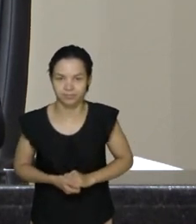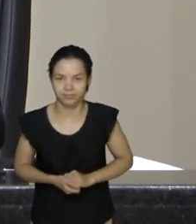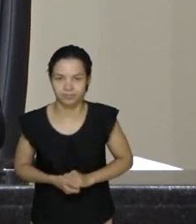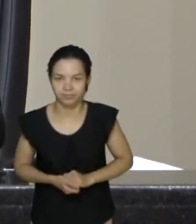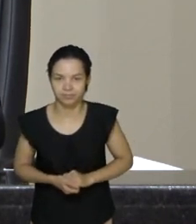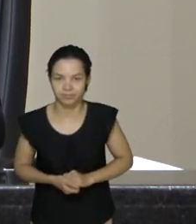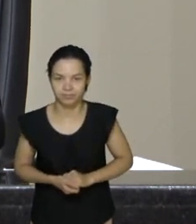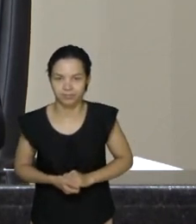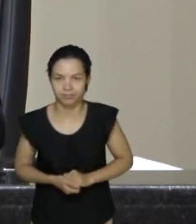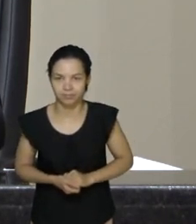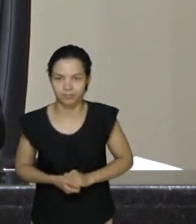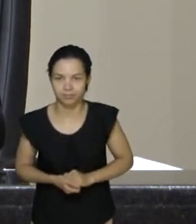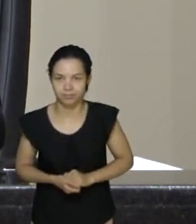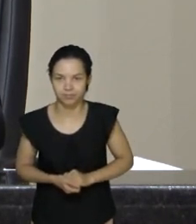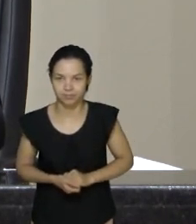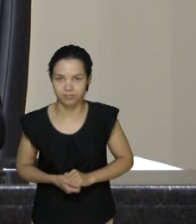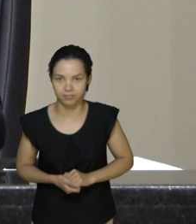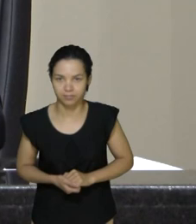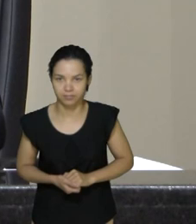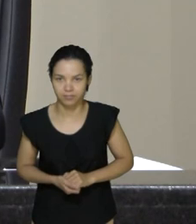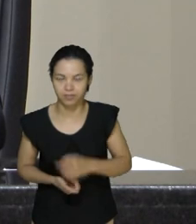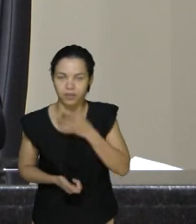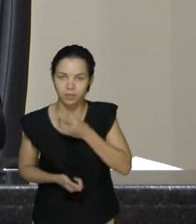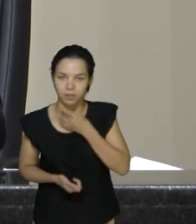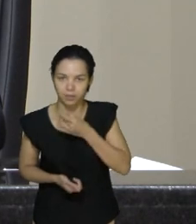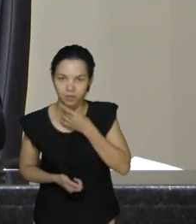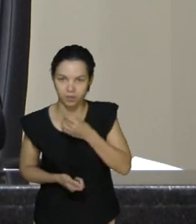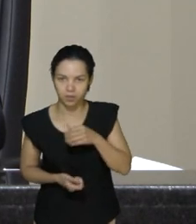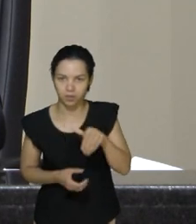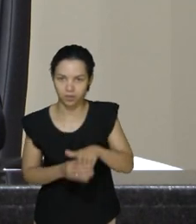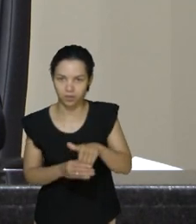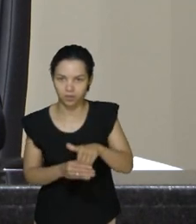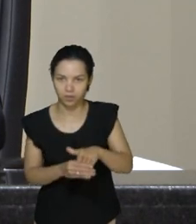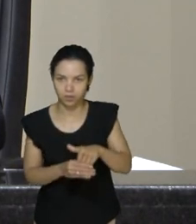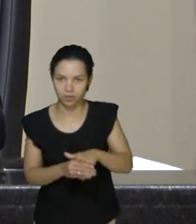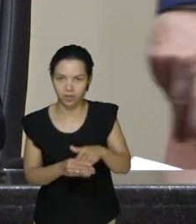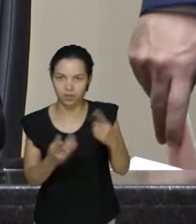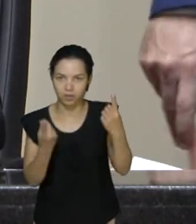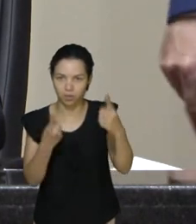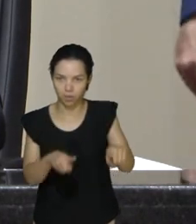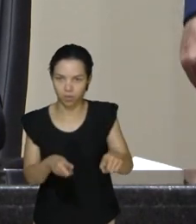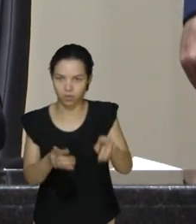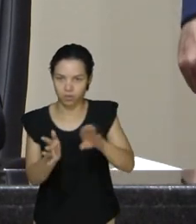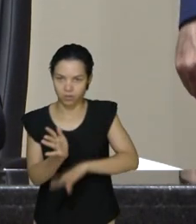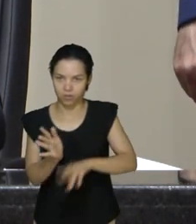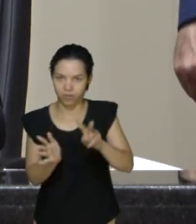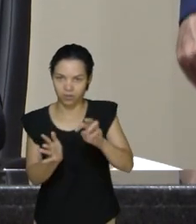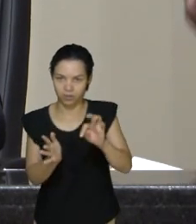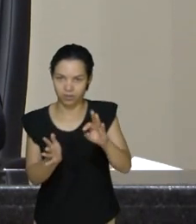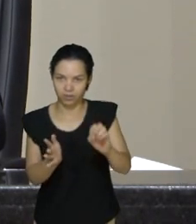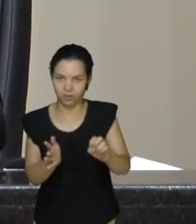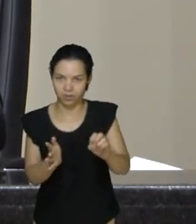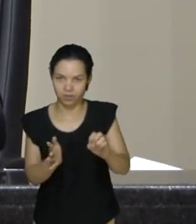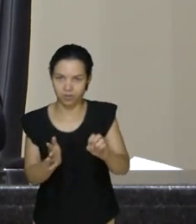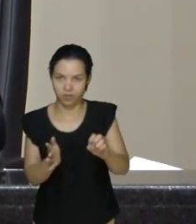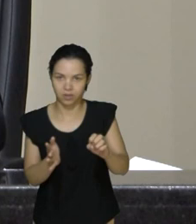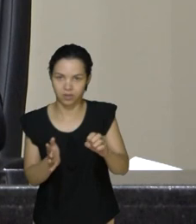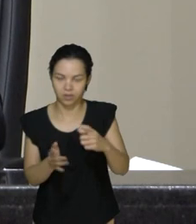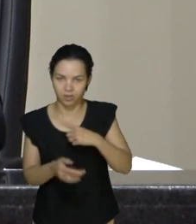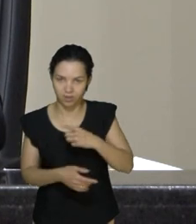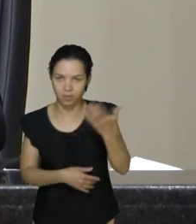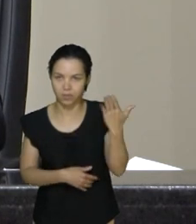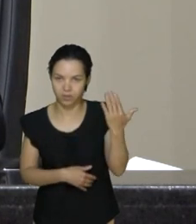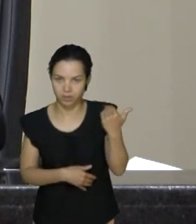Pô, não podia, viu, deputado Cobalcini, votar contra a derrubada de um veto desse, porque já tive na